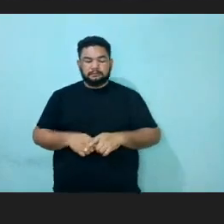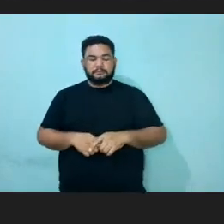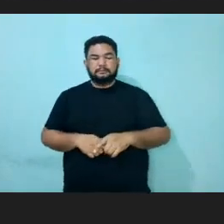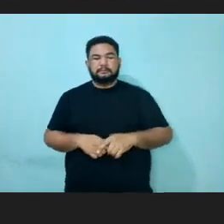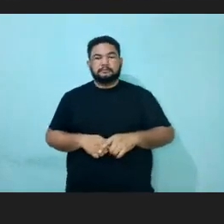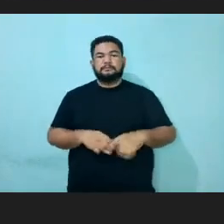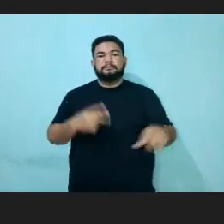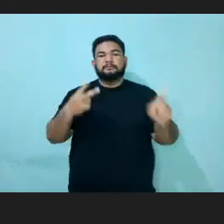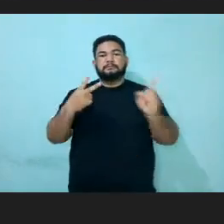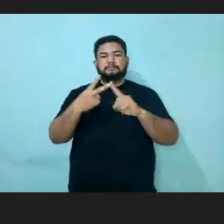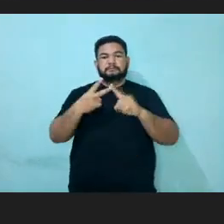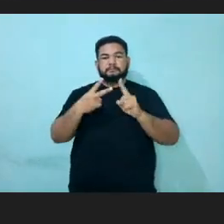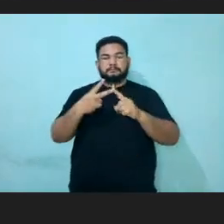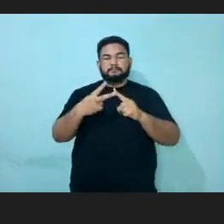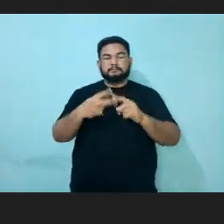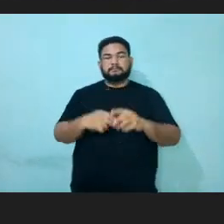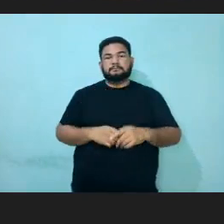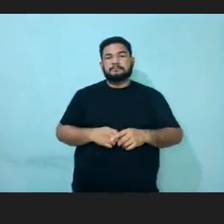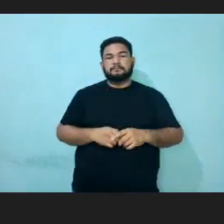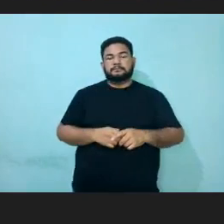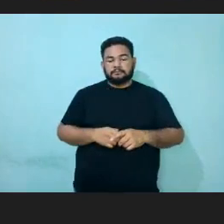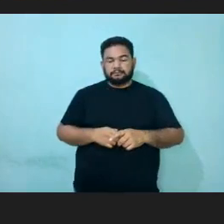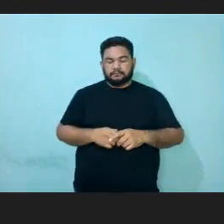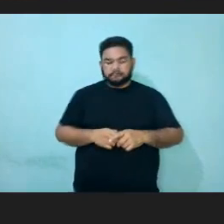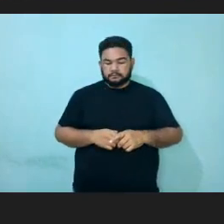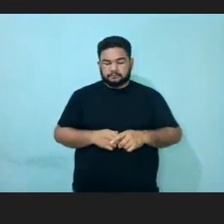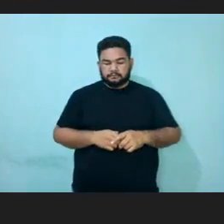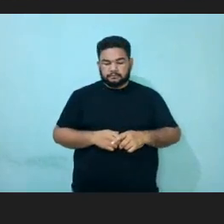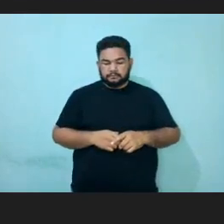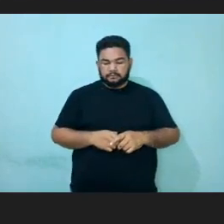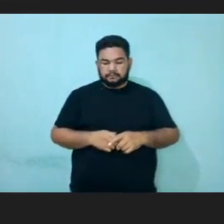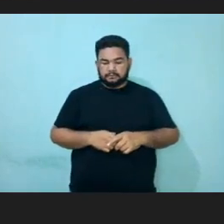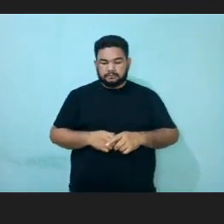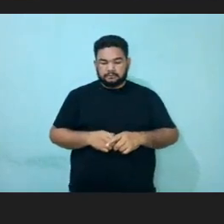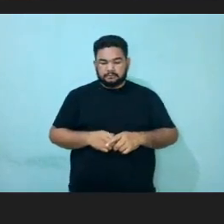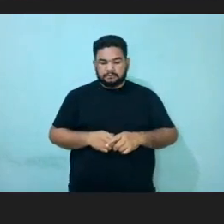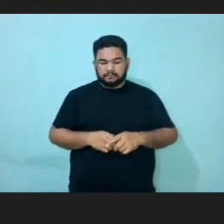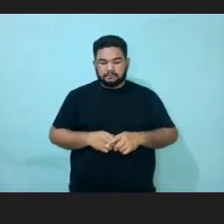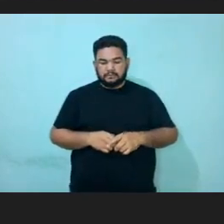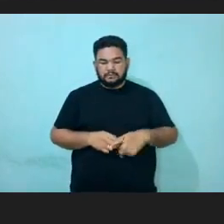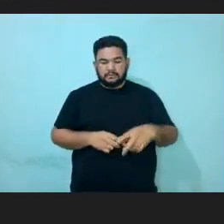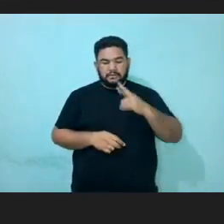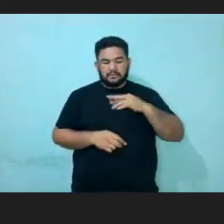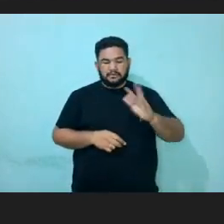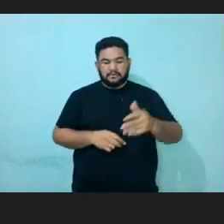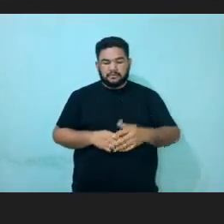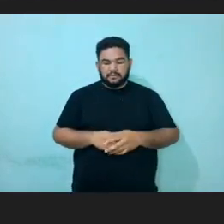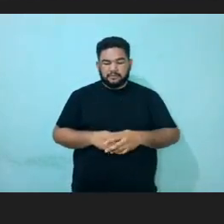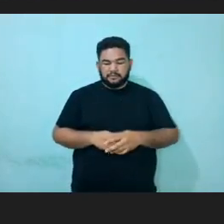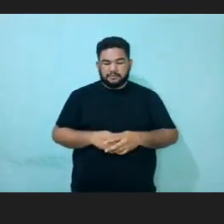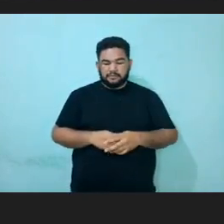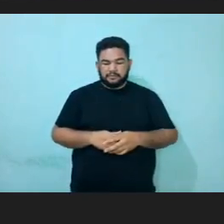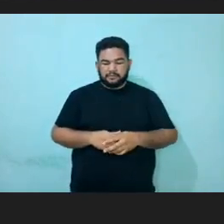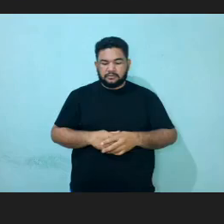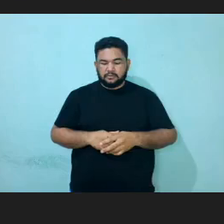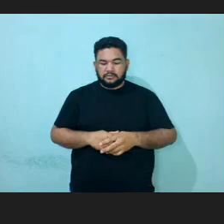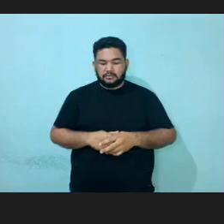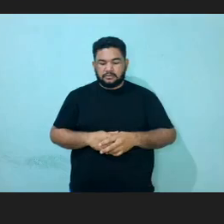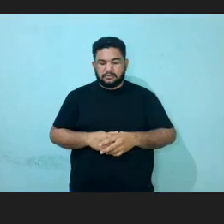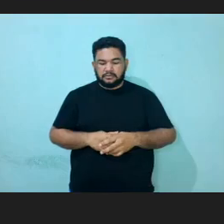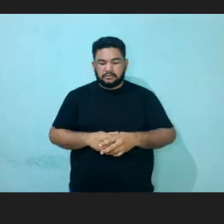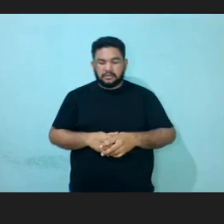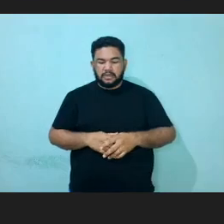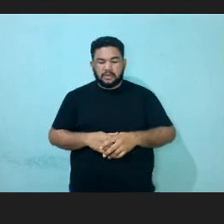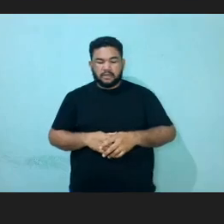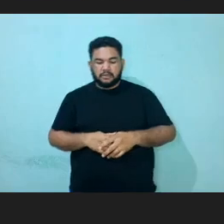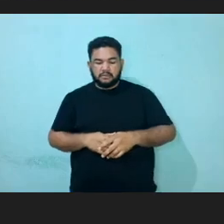Vocês já perceberam dor? Já perceberam dores de desconforto, ok? Como que vocês imaginam